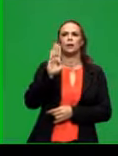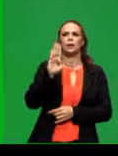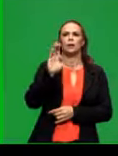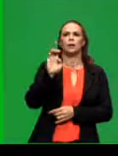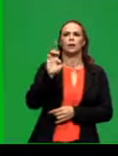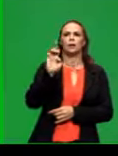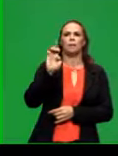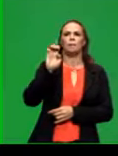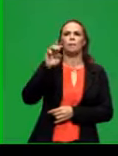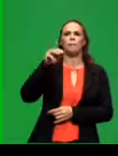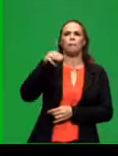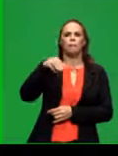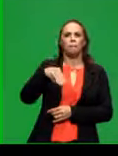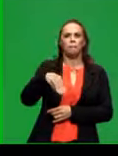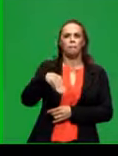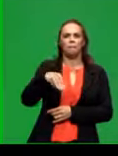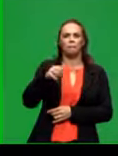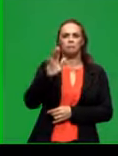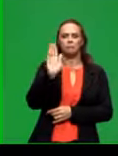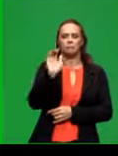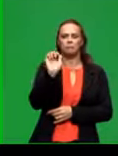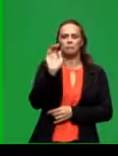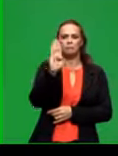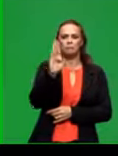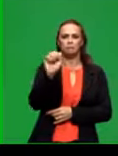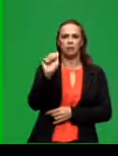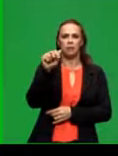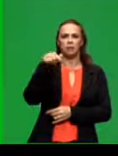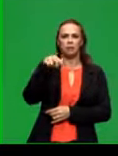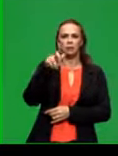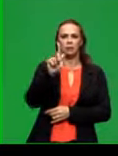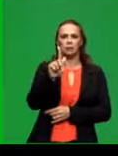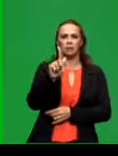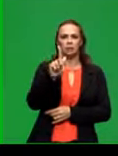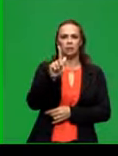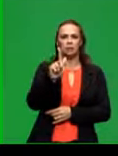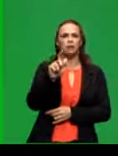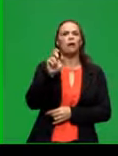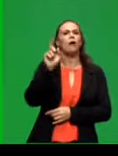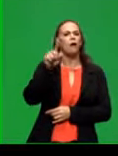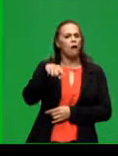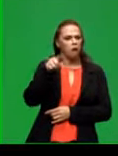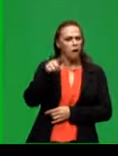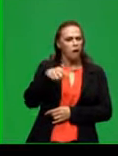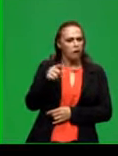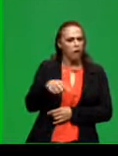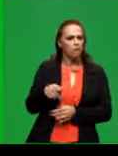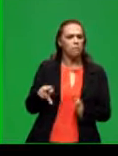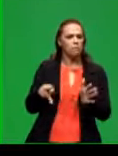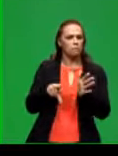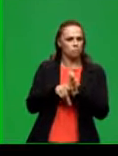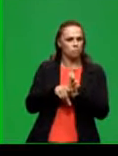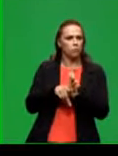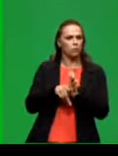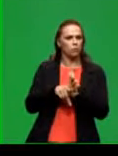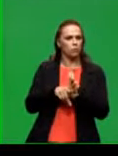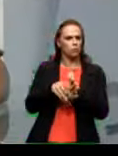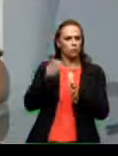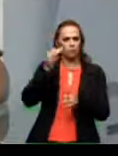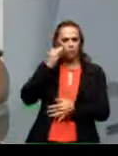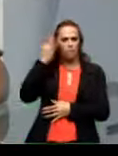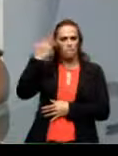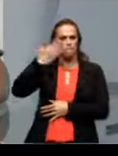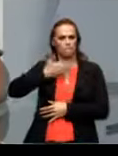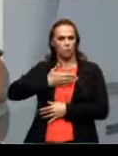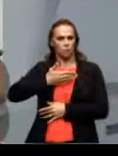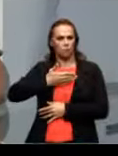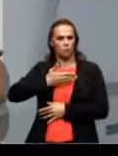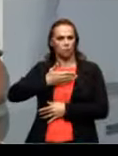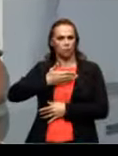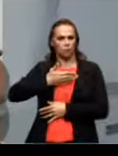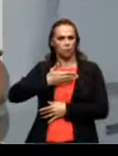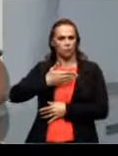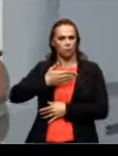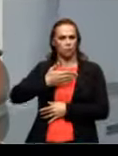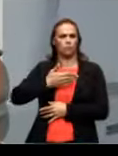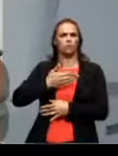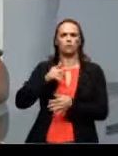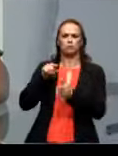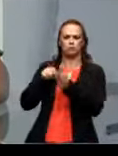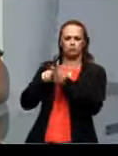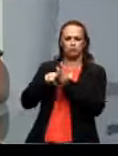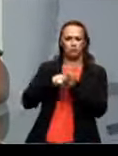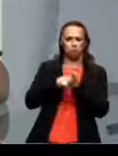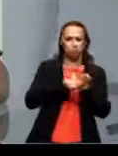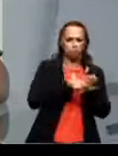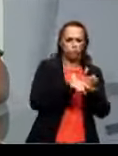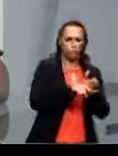vivos são baseadas em evidências científicas. Isso é falso ou verdadeiro? Verdadeiro. Todas as